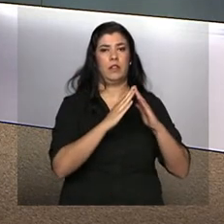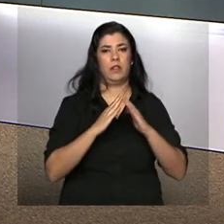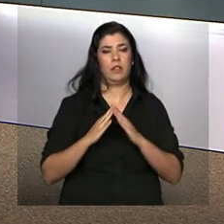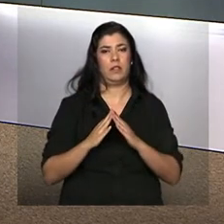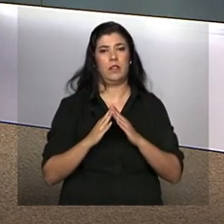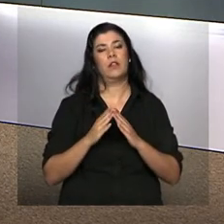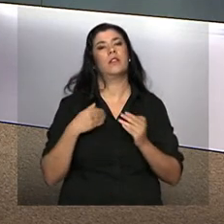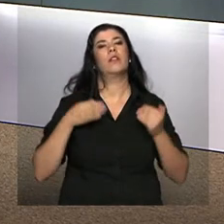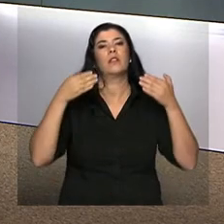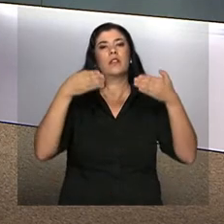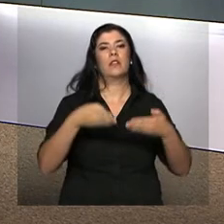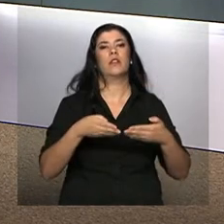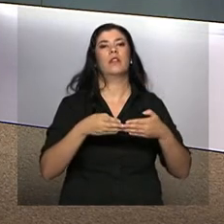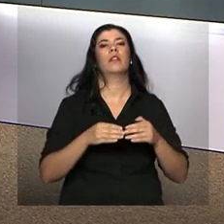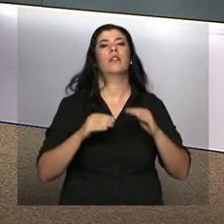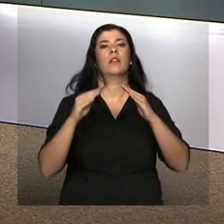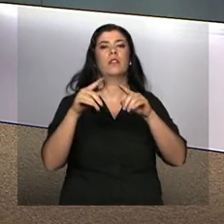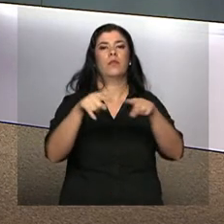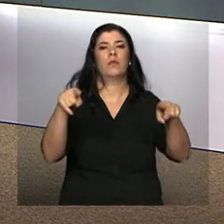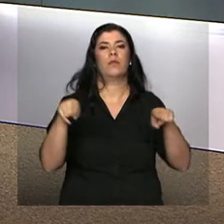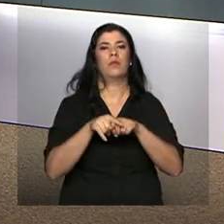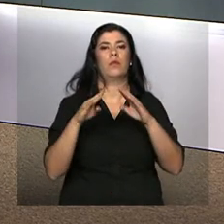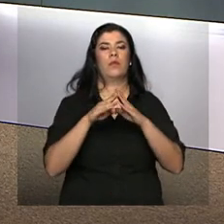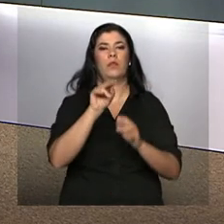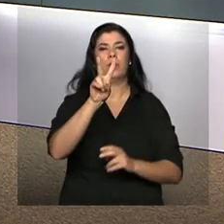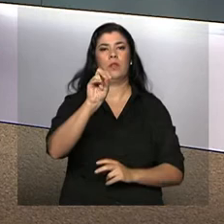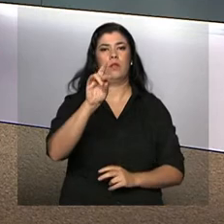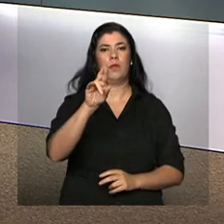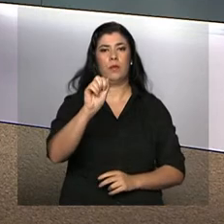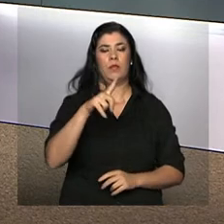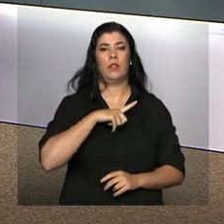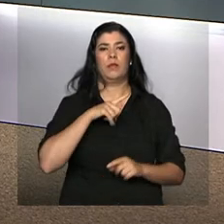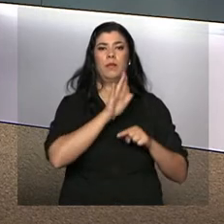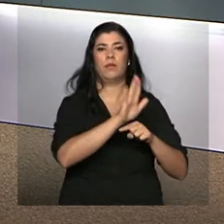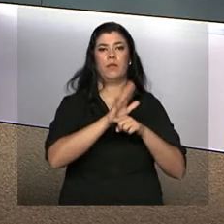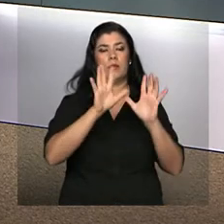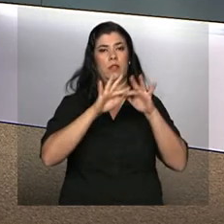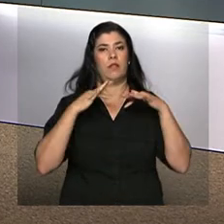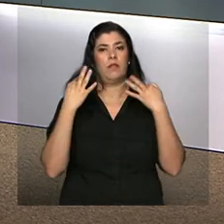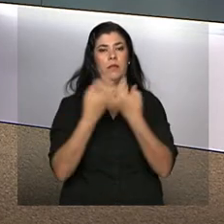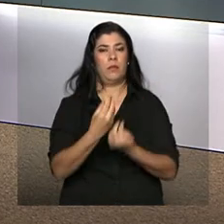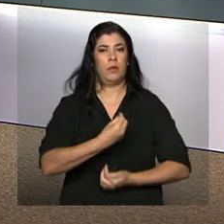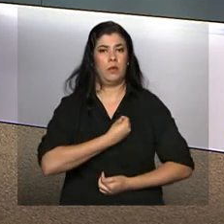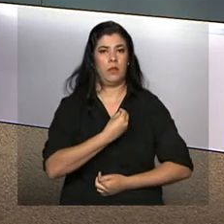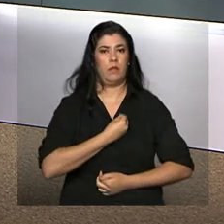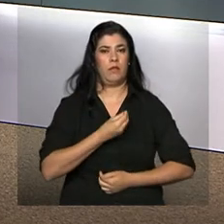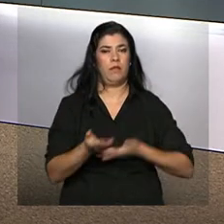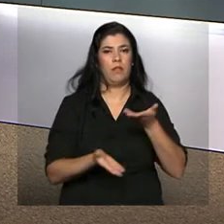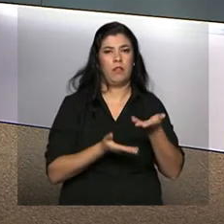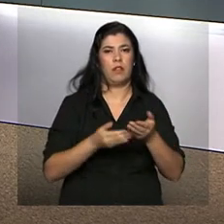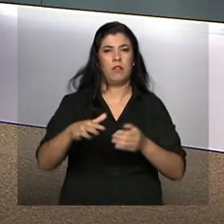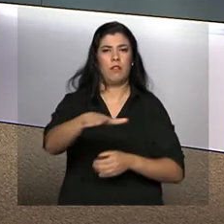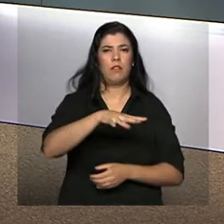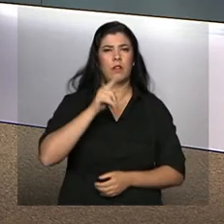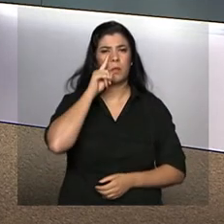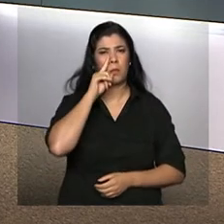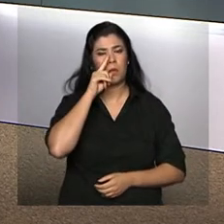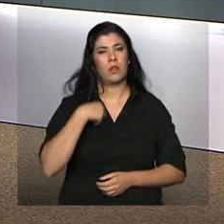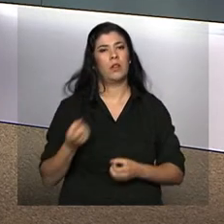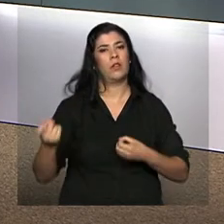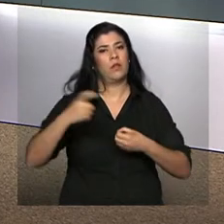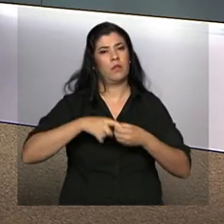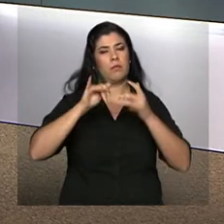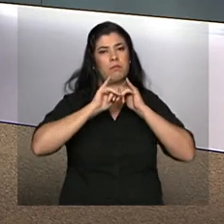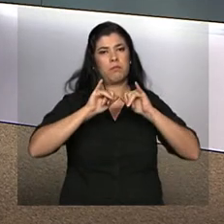As unidades fazem parte do residencial Volterra e vão beneficiar famílias que viviam em área de risco ali na região. Nós